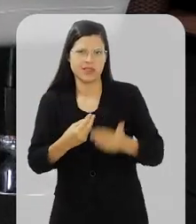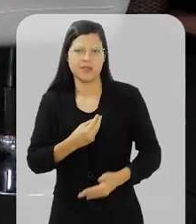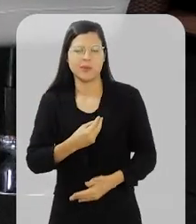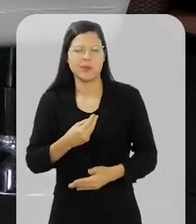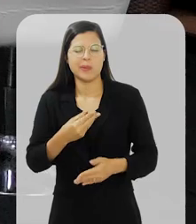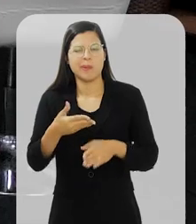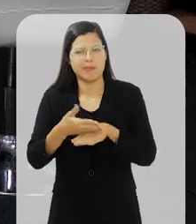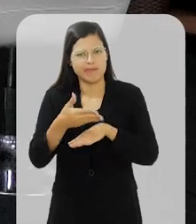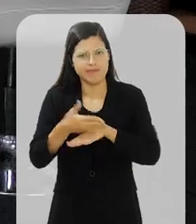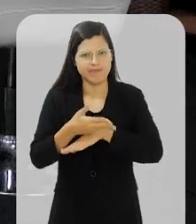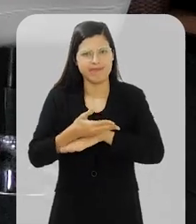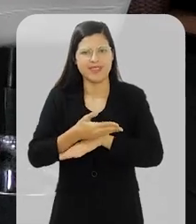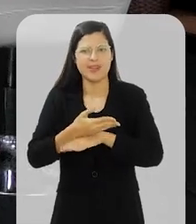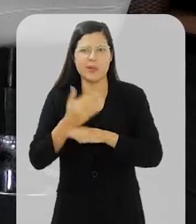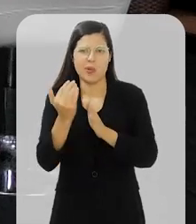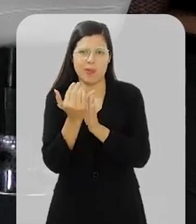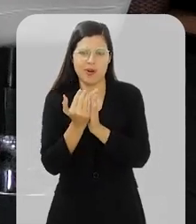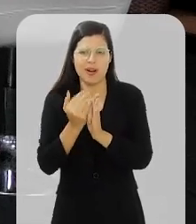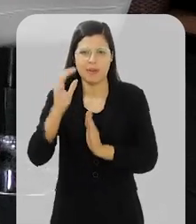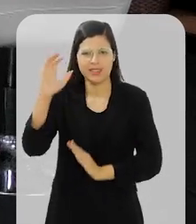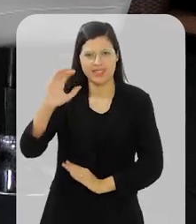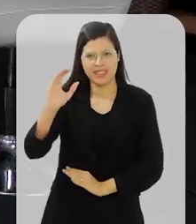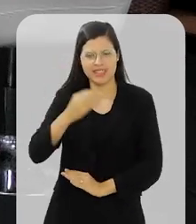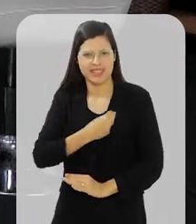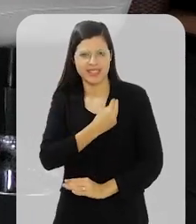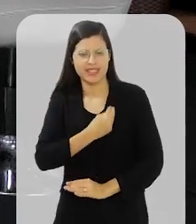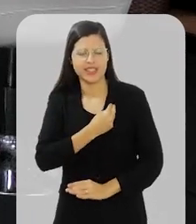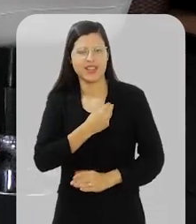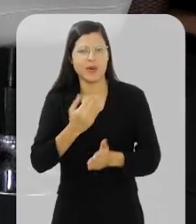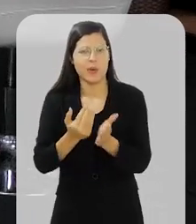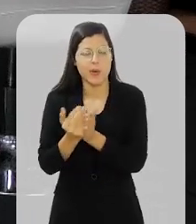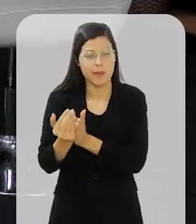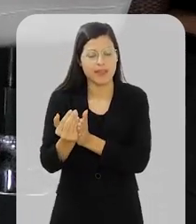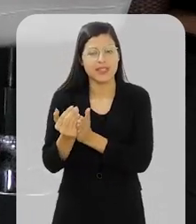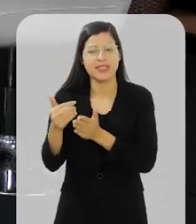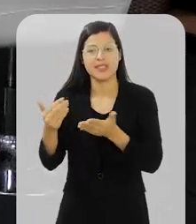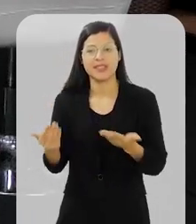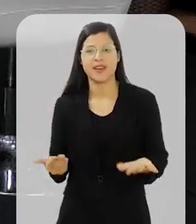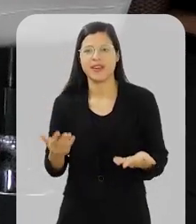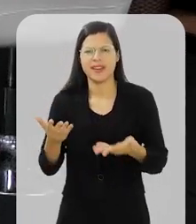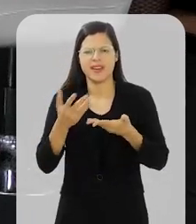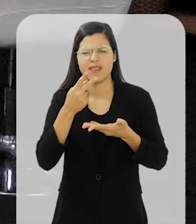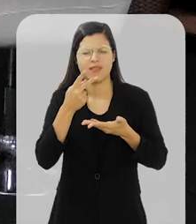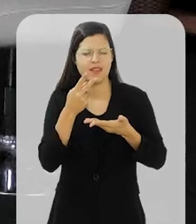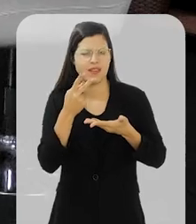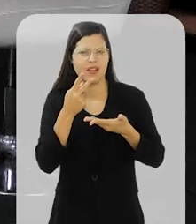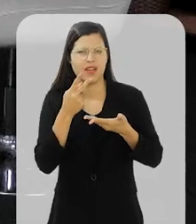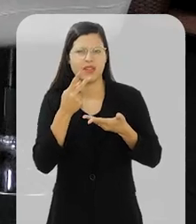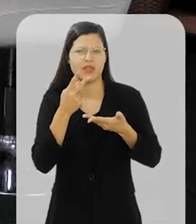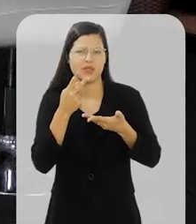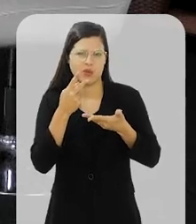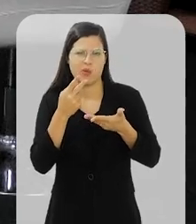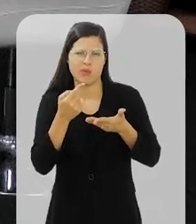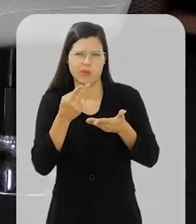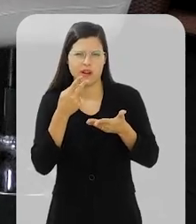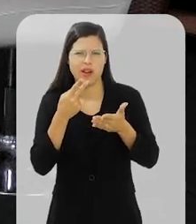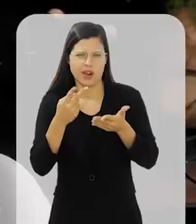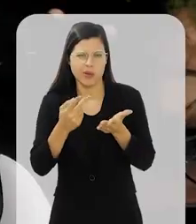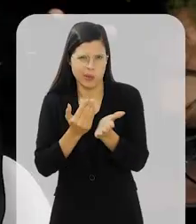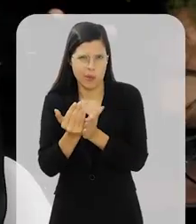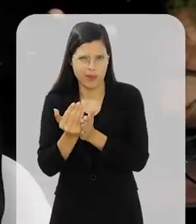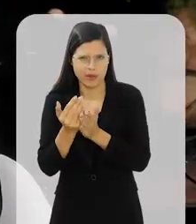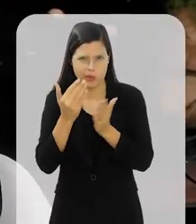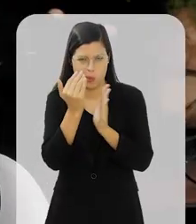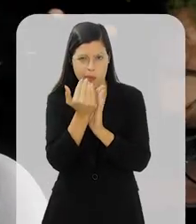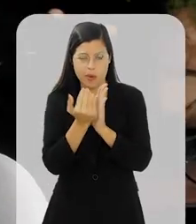Ciência e Existência. Queria começar, Graziele, queria que você me falasse, como eu falei um pouquinho ali no, na abertura do programa,